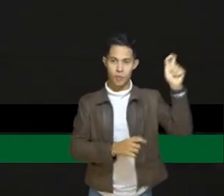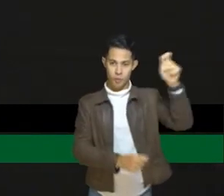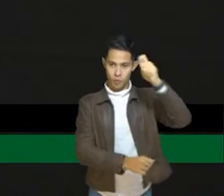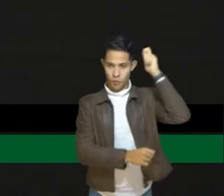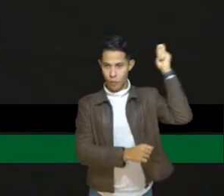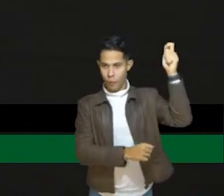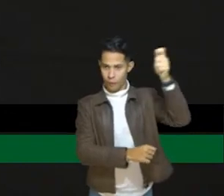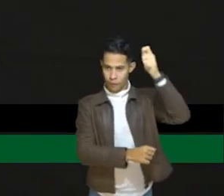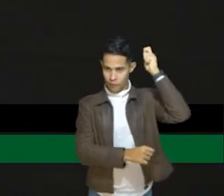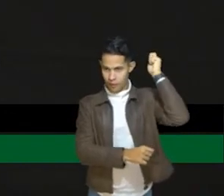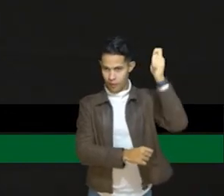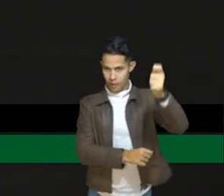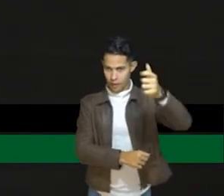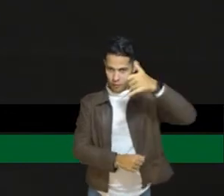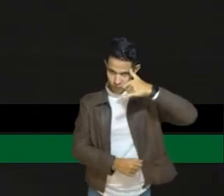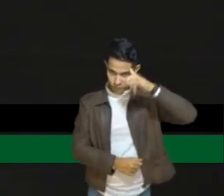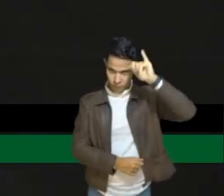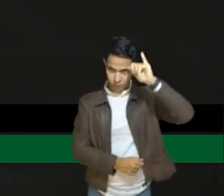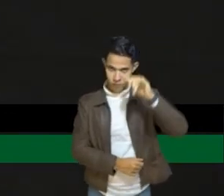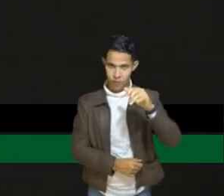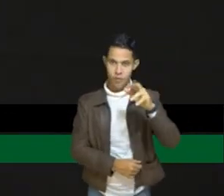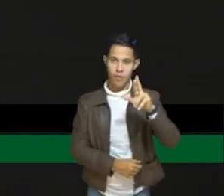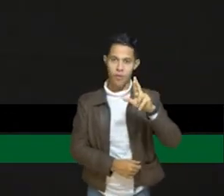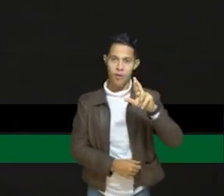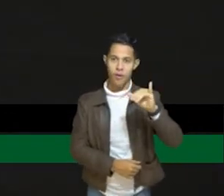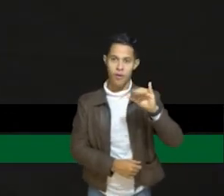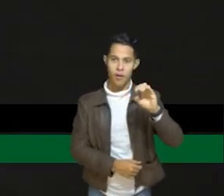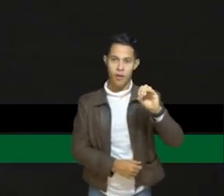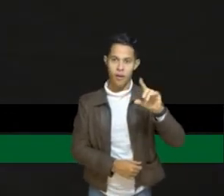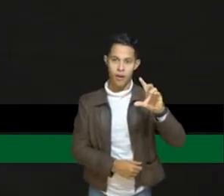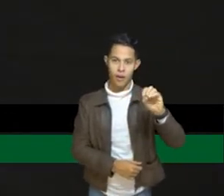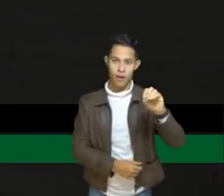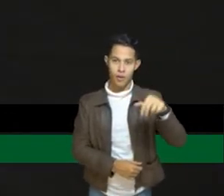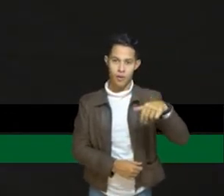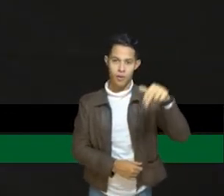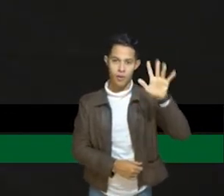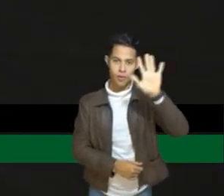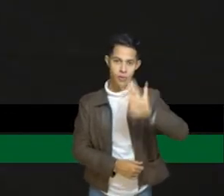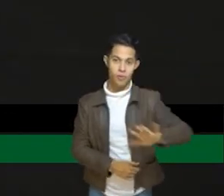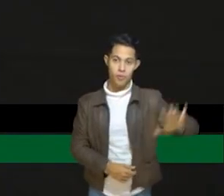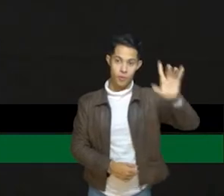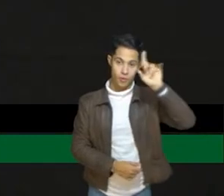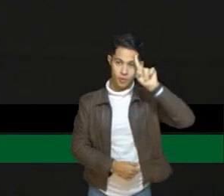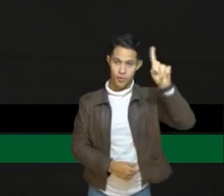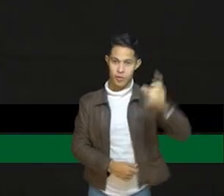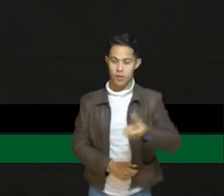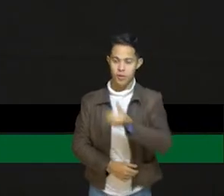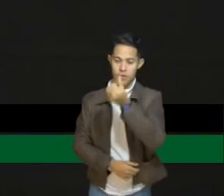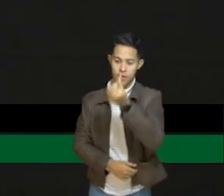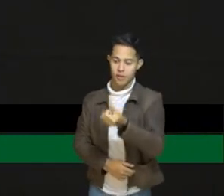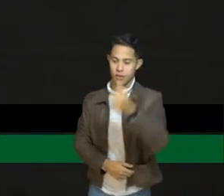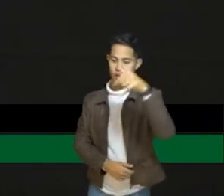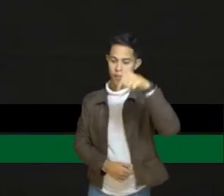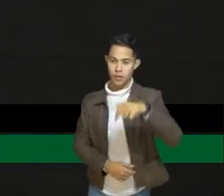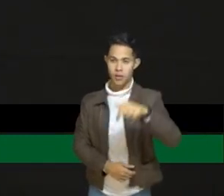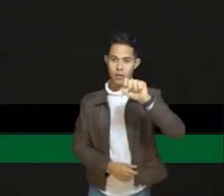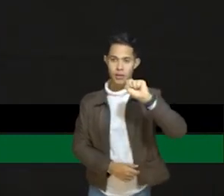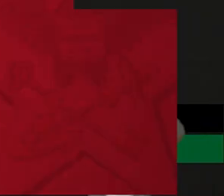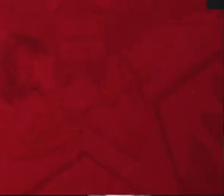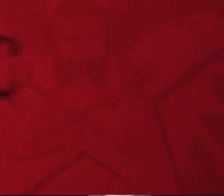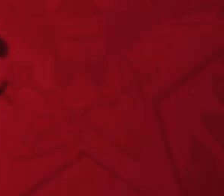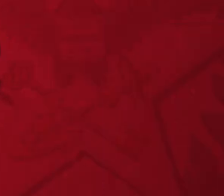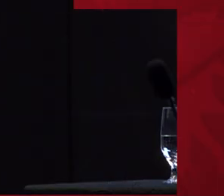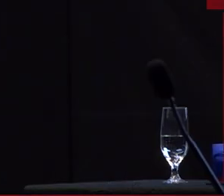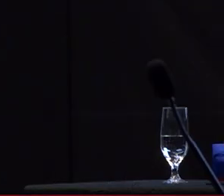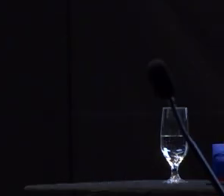estar acontecendo na nossa cidade no dia 6, 7, 8 e 9 de